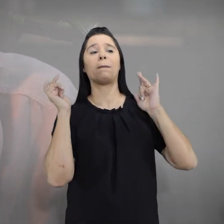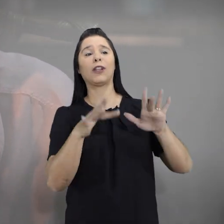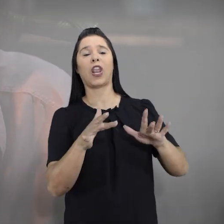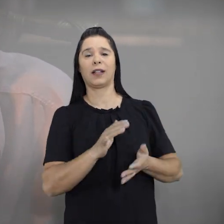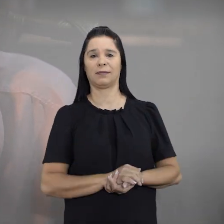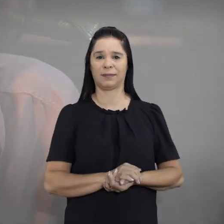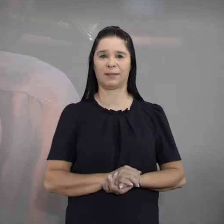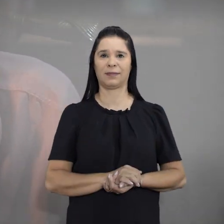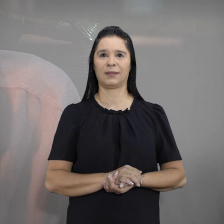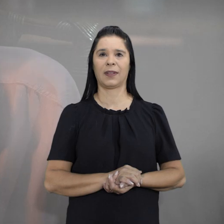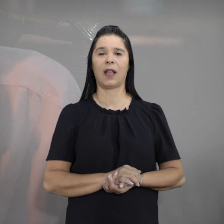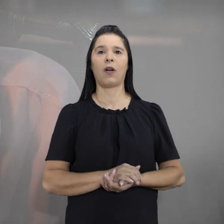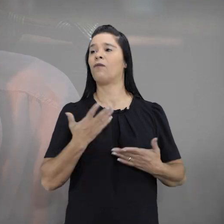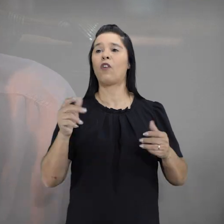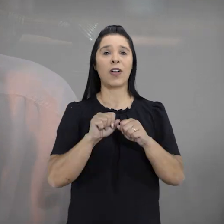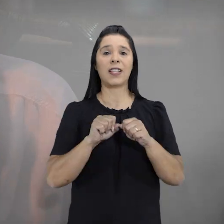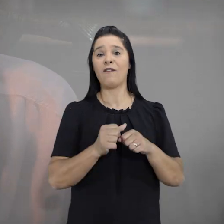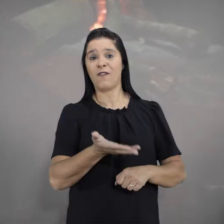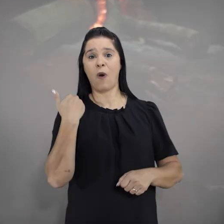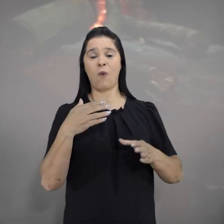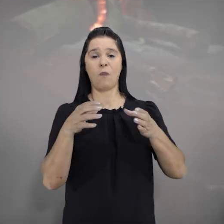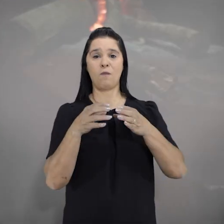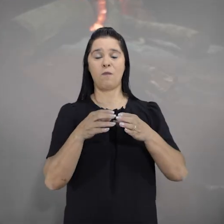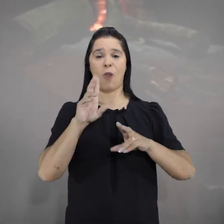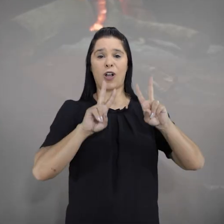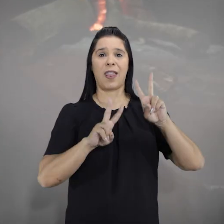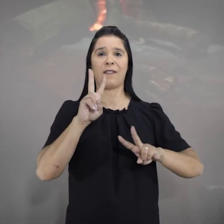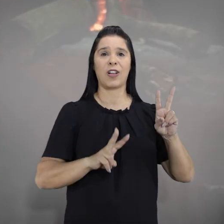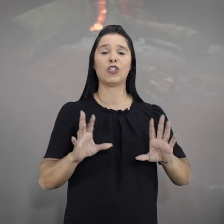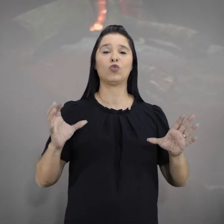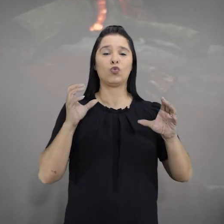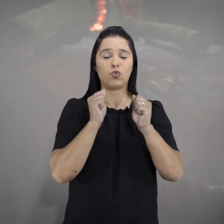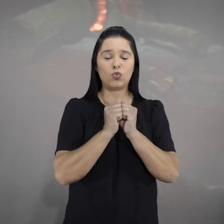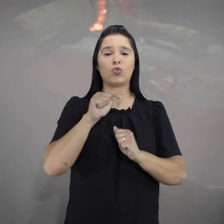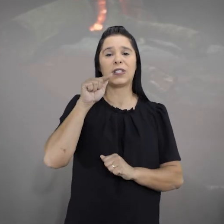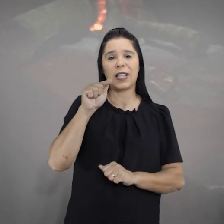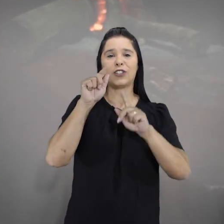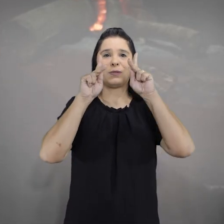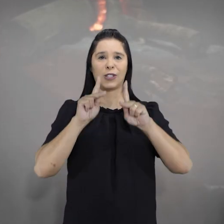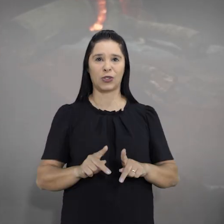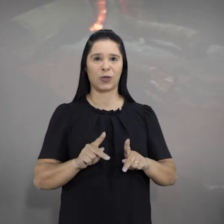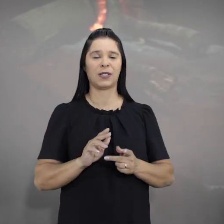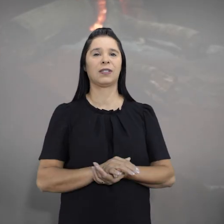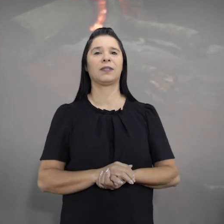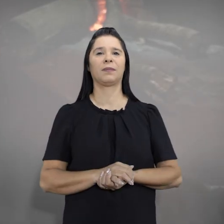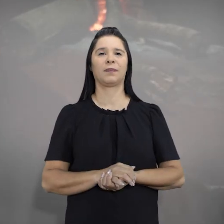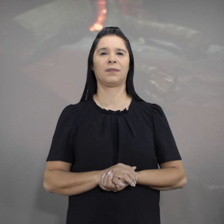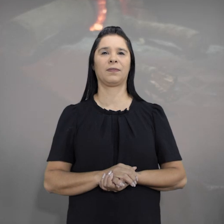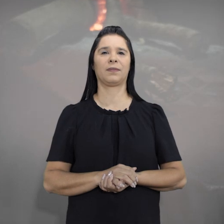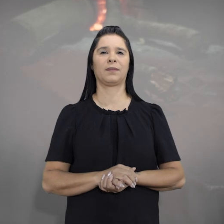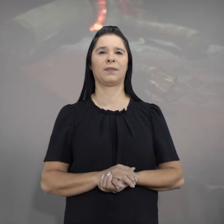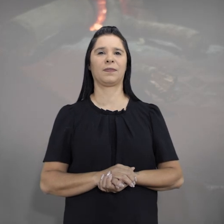Banda Desabandonada. Resolvemos fazer o bloco. Nós juntamos 7 pessoas, são com 7 pessoas o